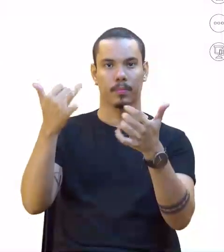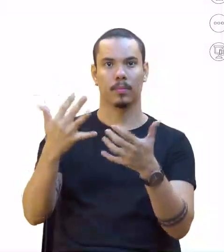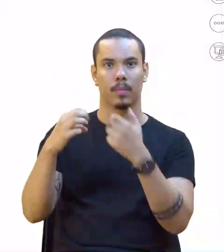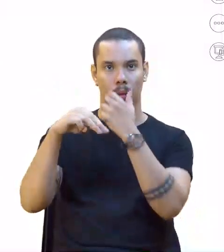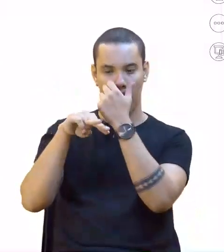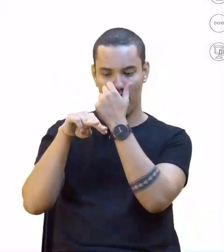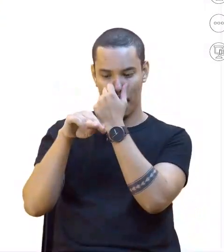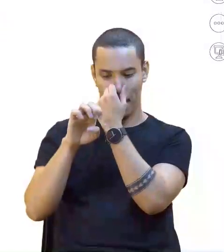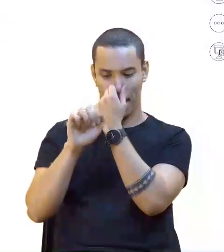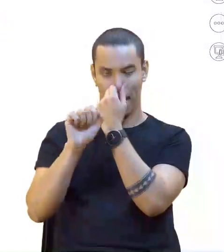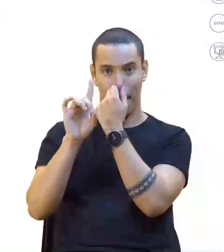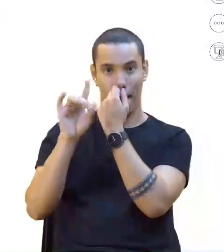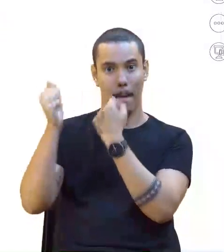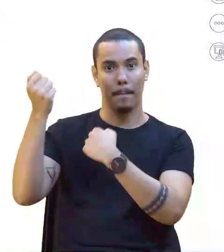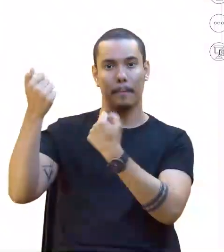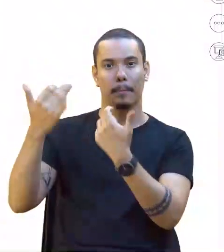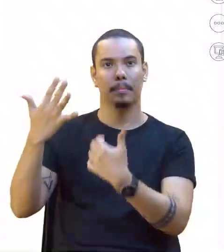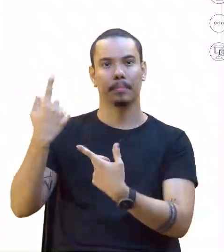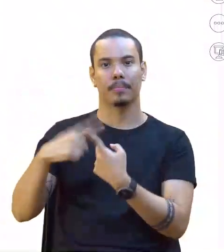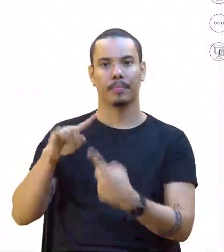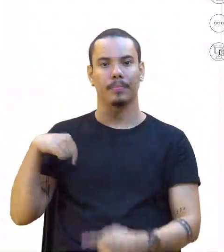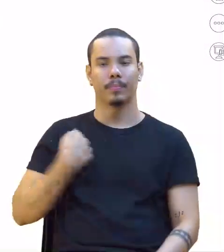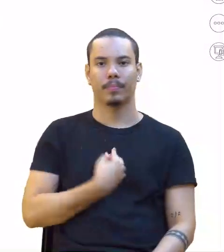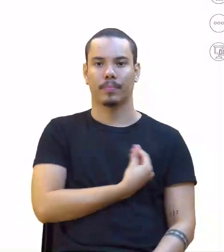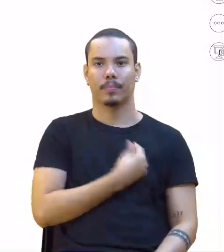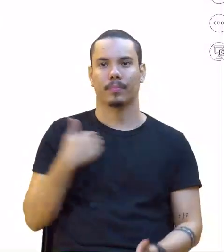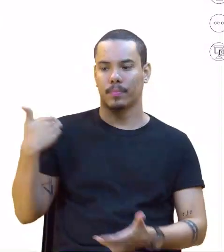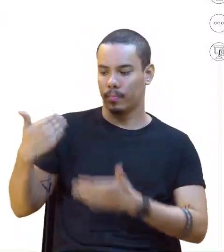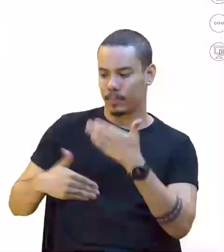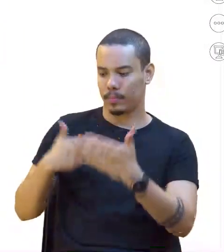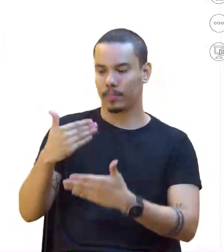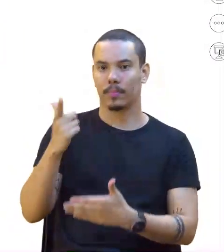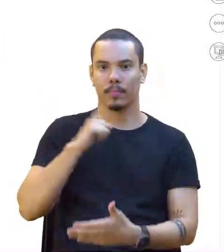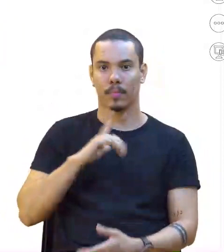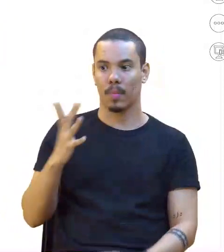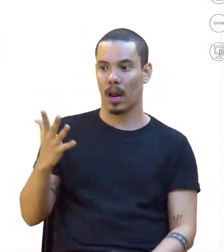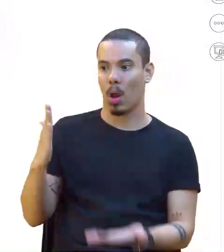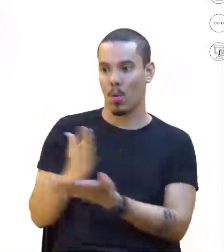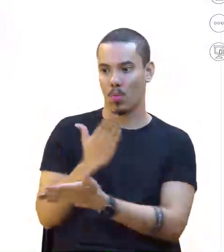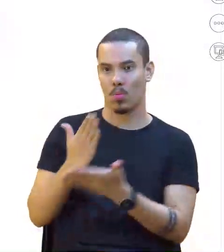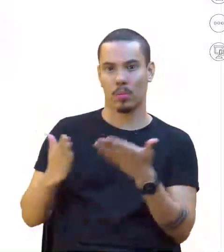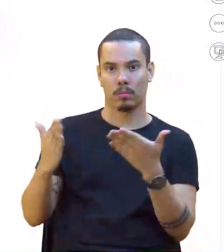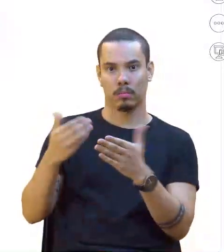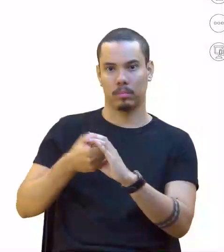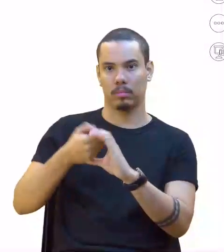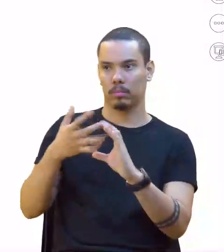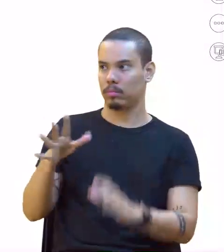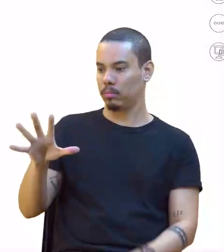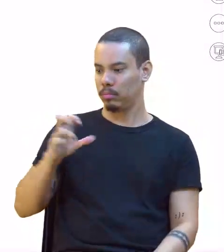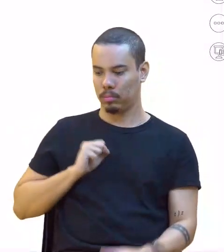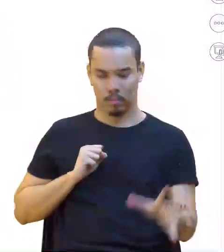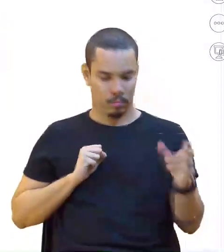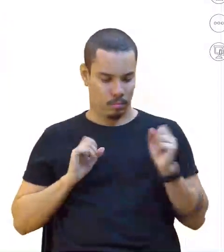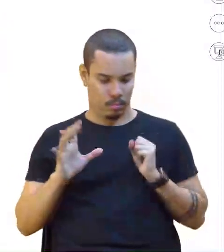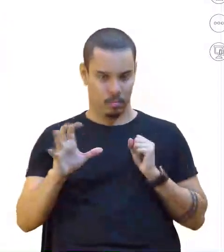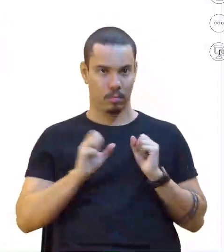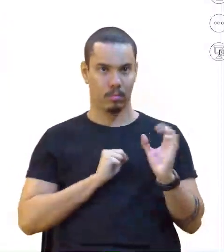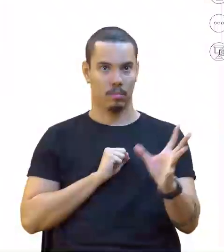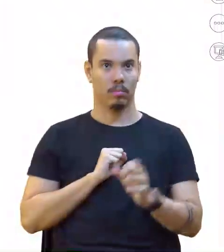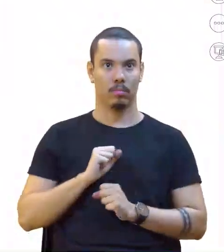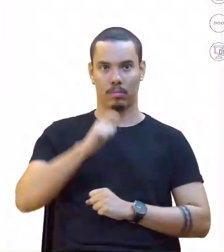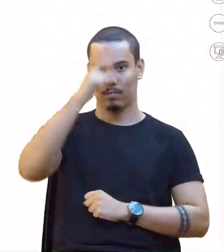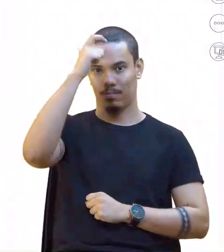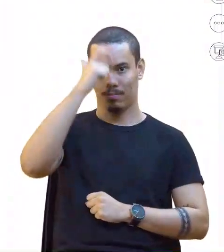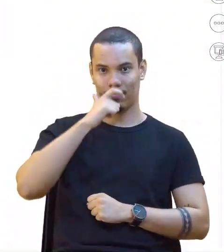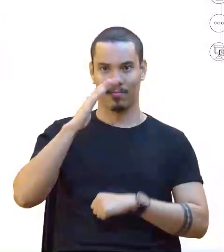o que somos porque adquirimos ao longo da vida alguns traços característicos do nosso self, por meio